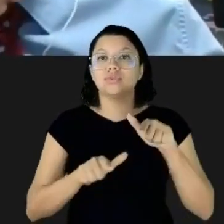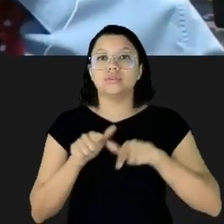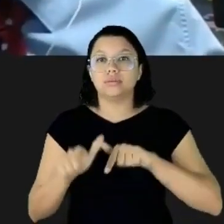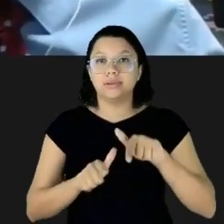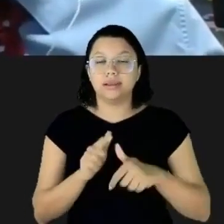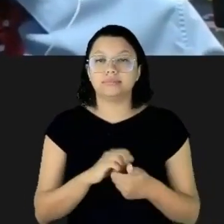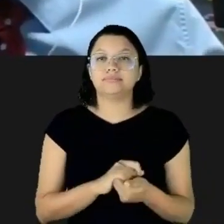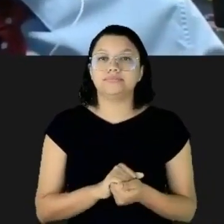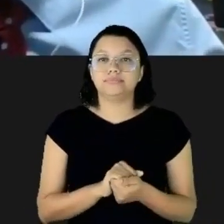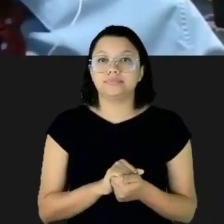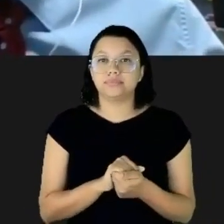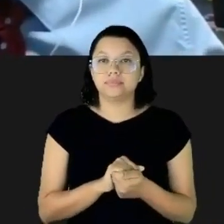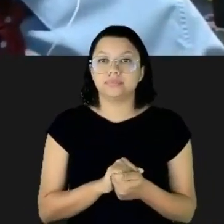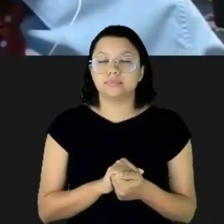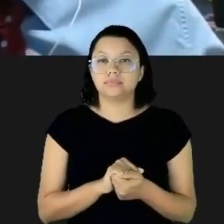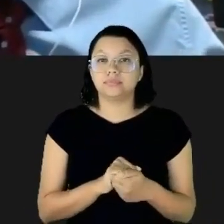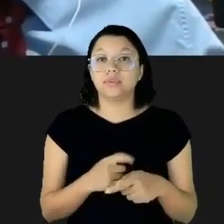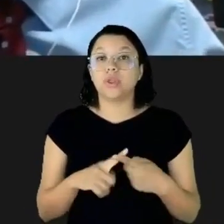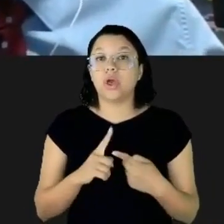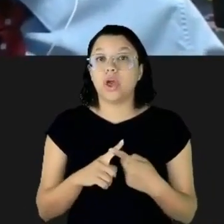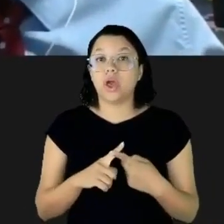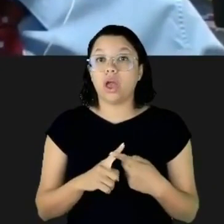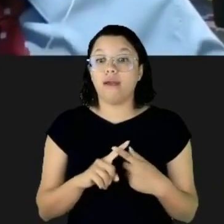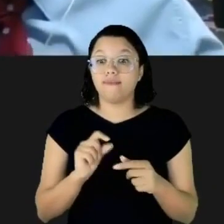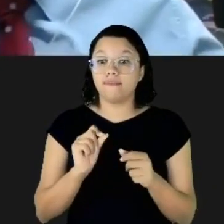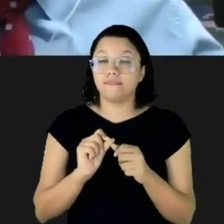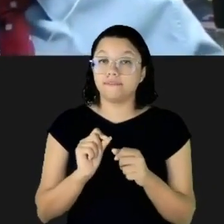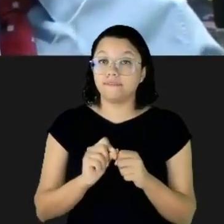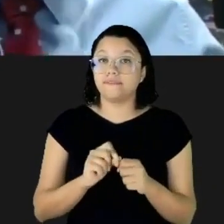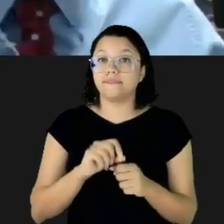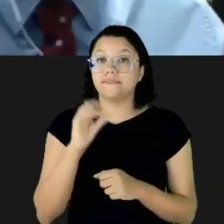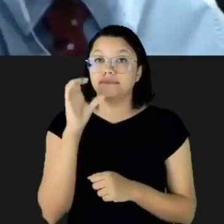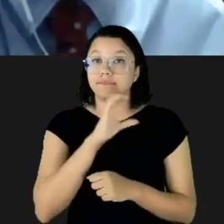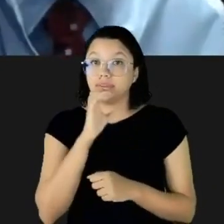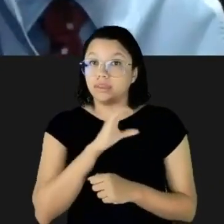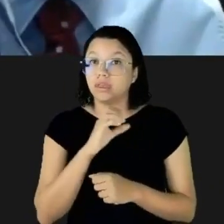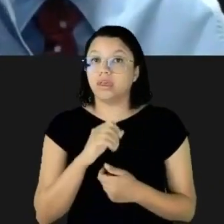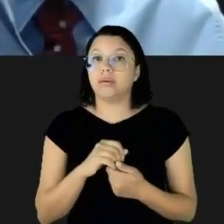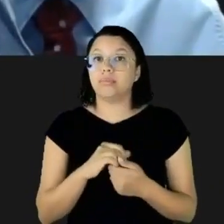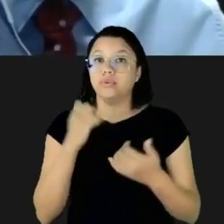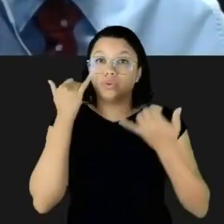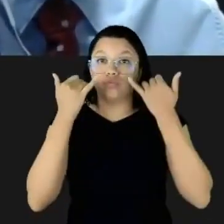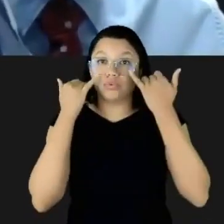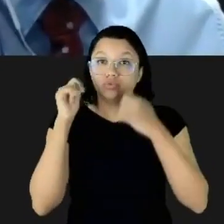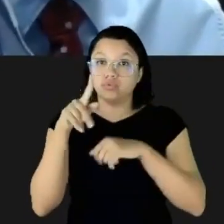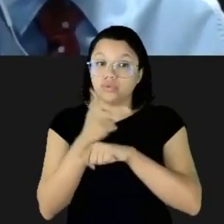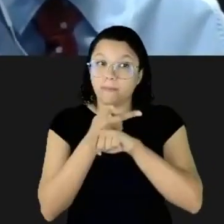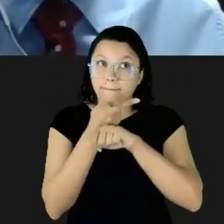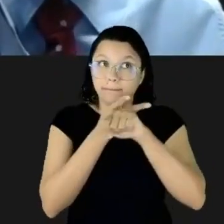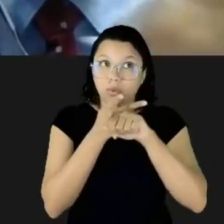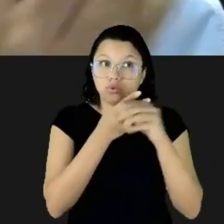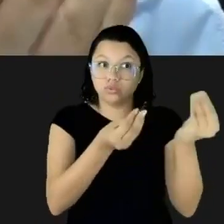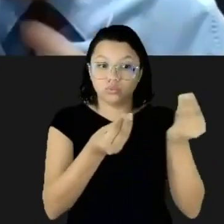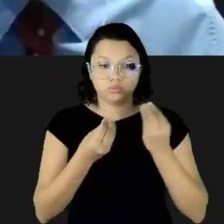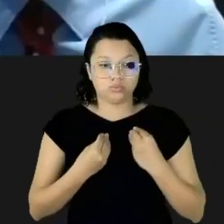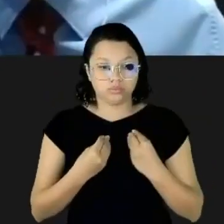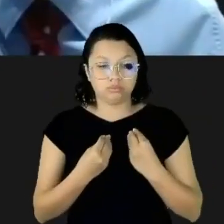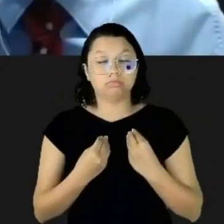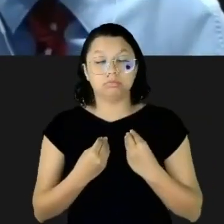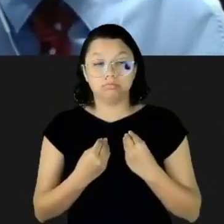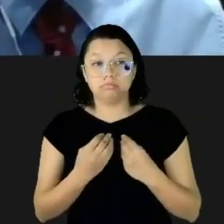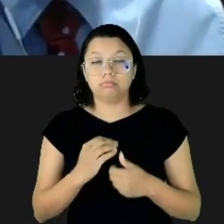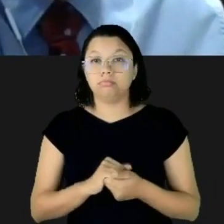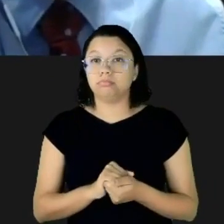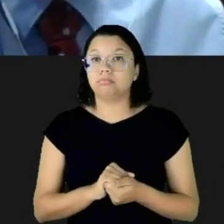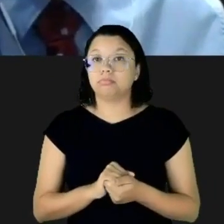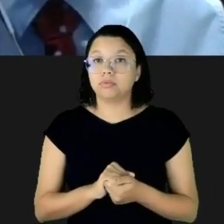trabalhar porque elas agilizam as informações que você busca e filtra